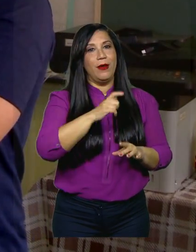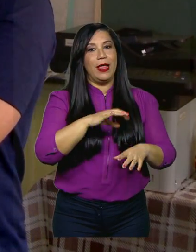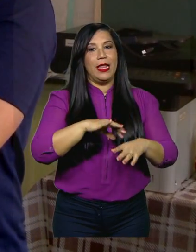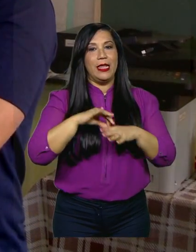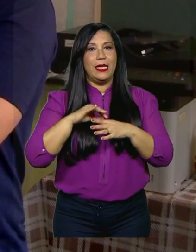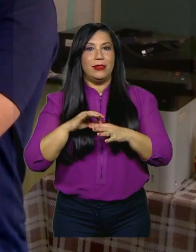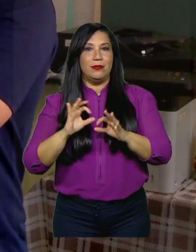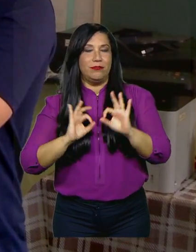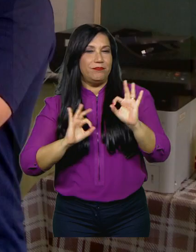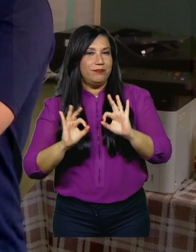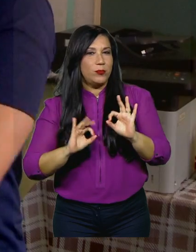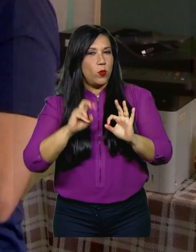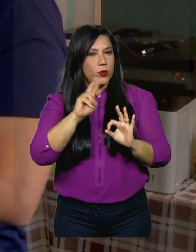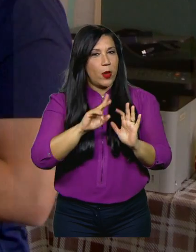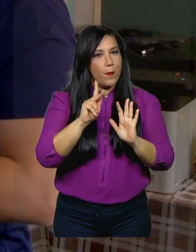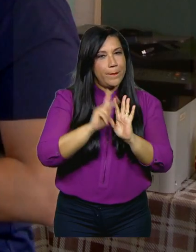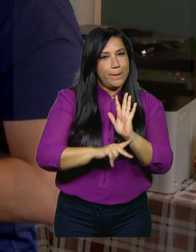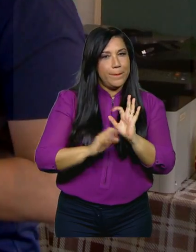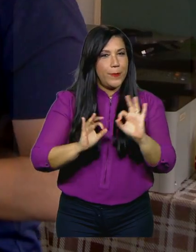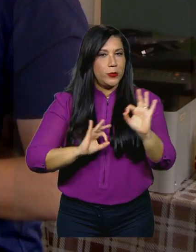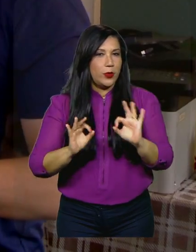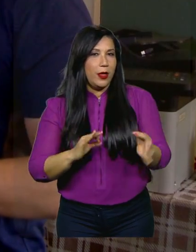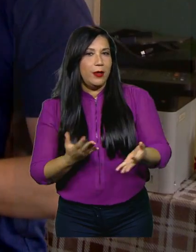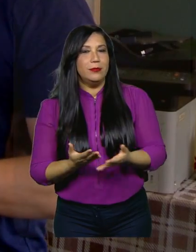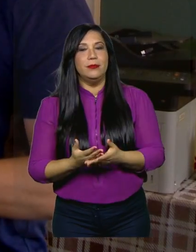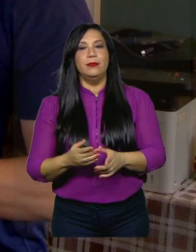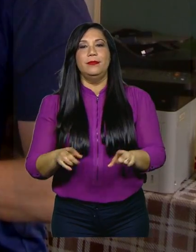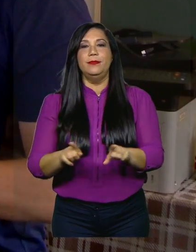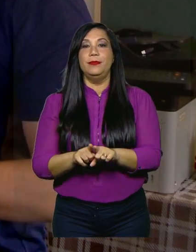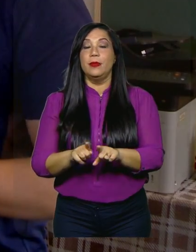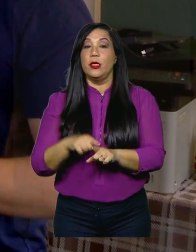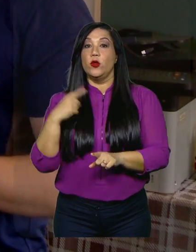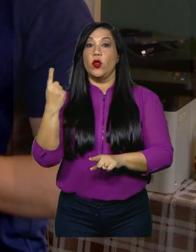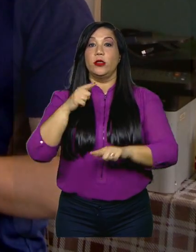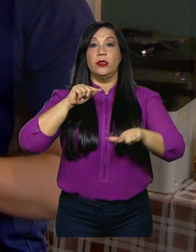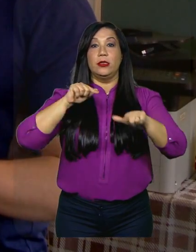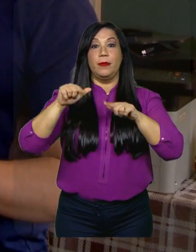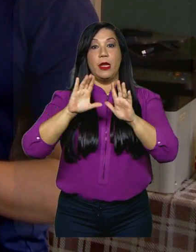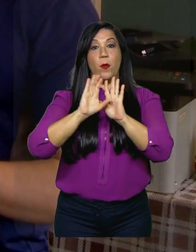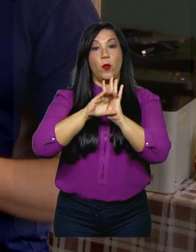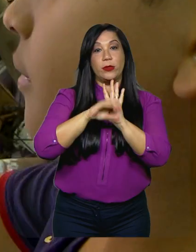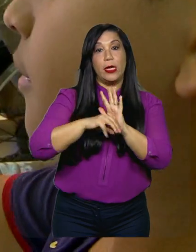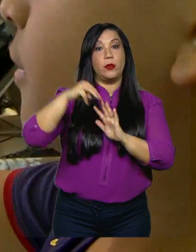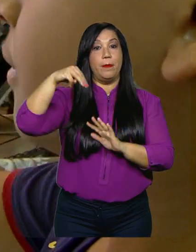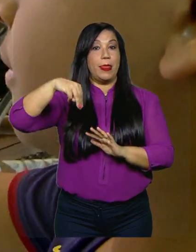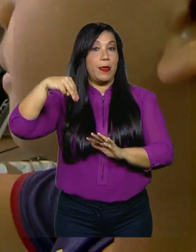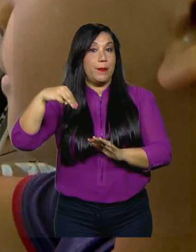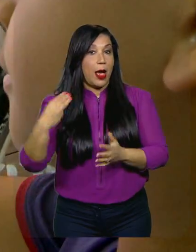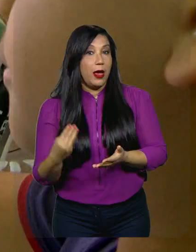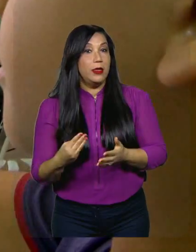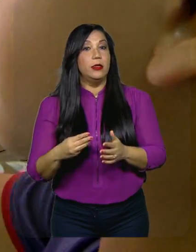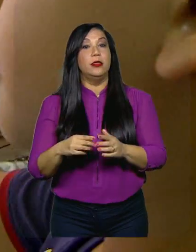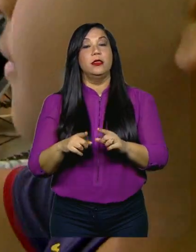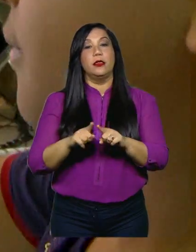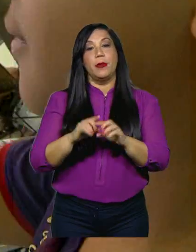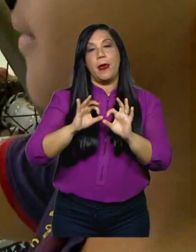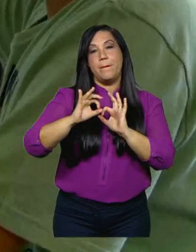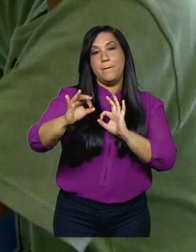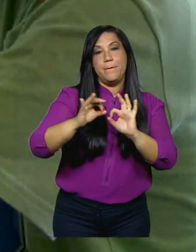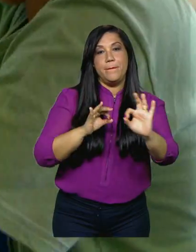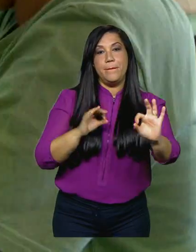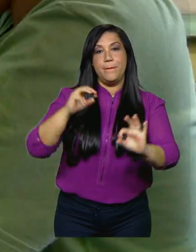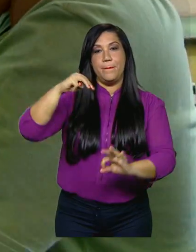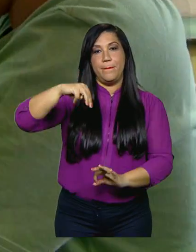manusear o projeto, né? Levar o projeto. A gente trabalhou conceitos de matemática, né? De medidas, tanto